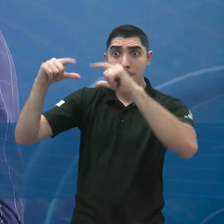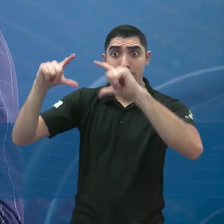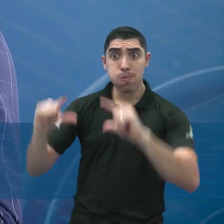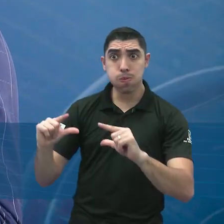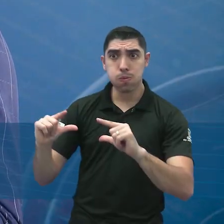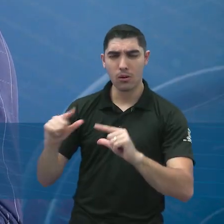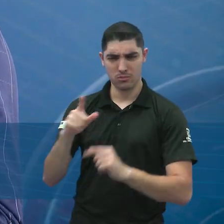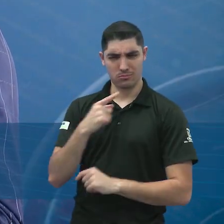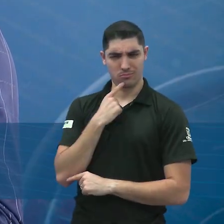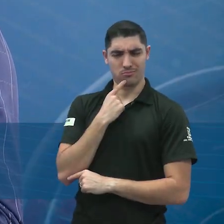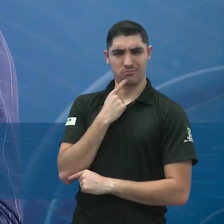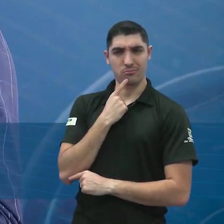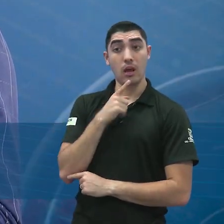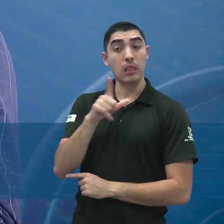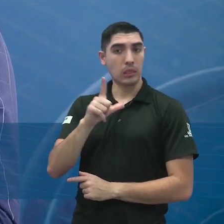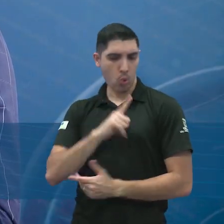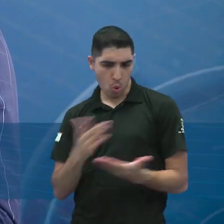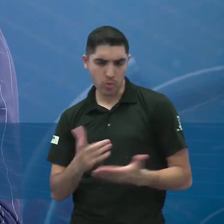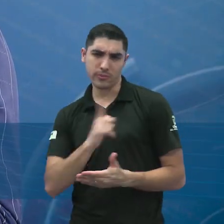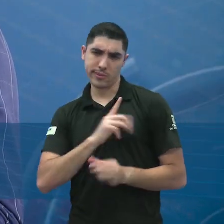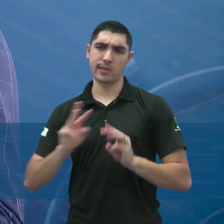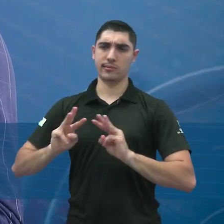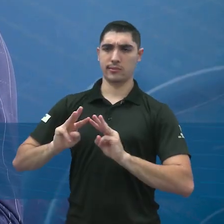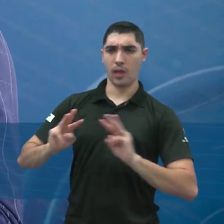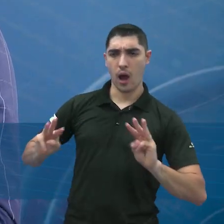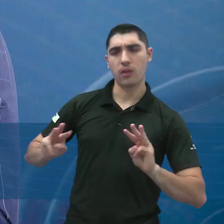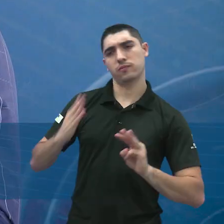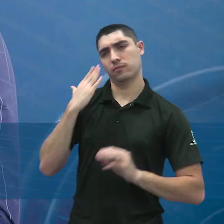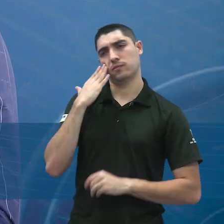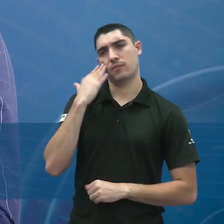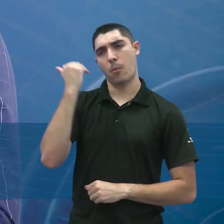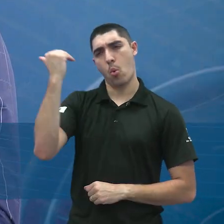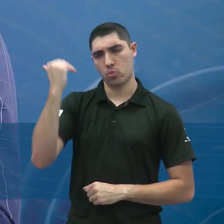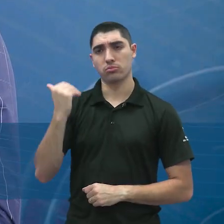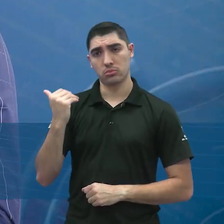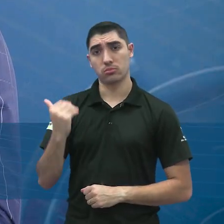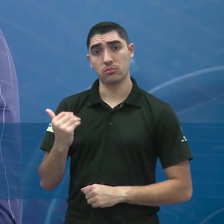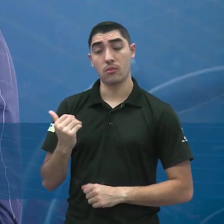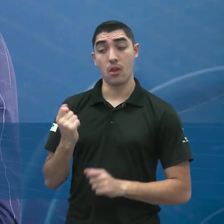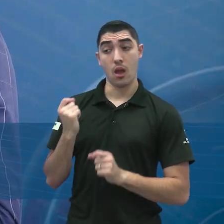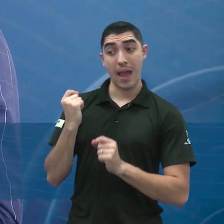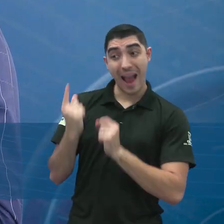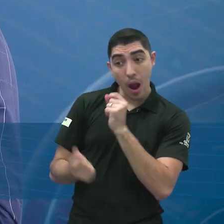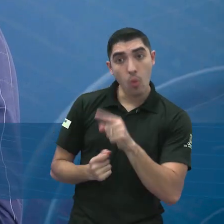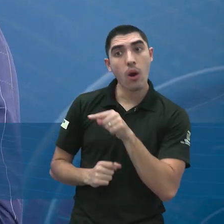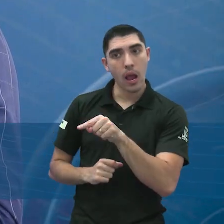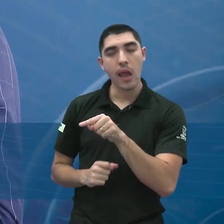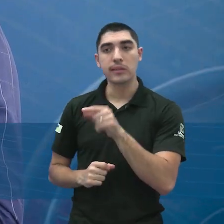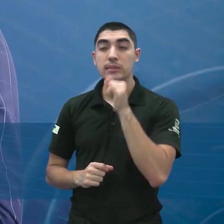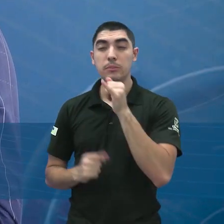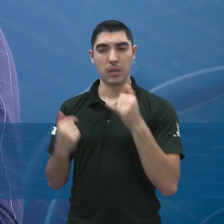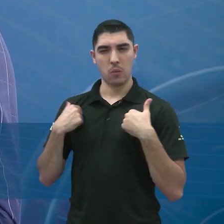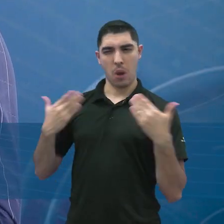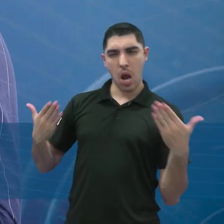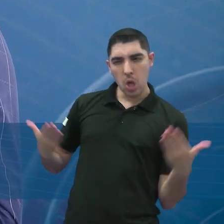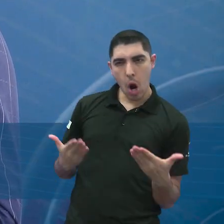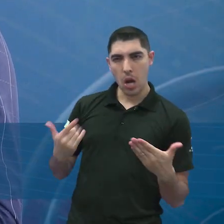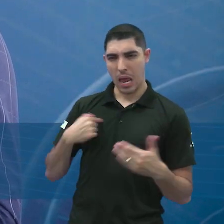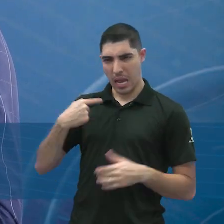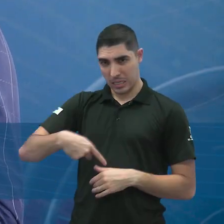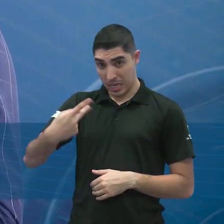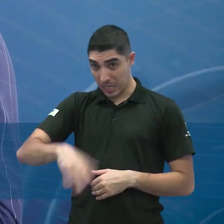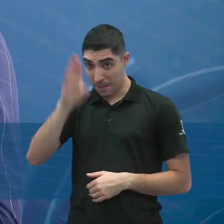Então, hoje tem grandes sites, esses sites super famosos, acredito que realmente ele diminuiu essa desconfiança